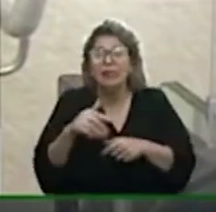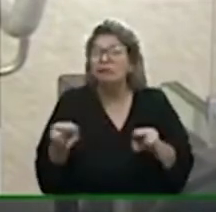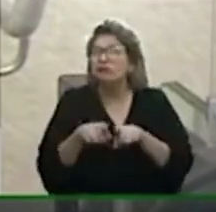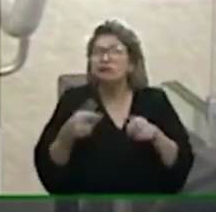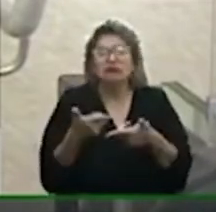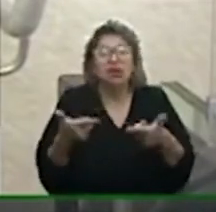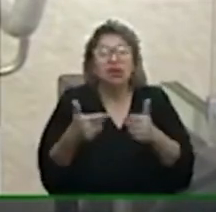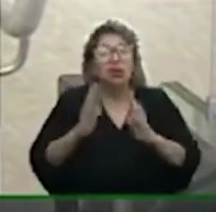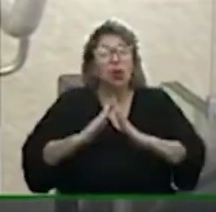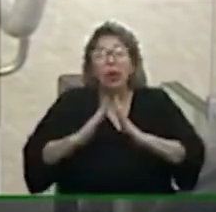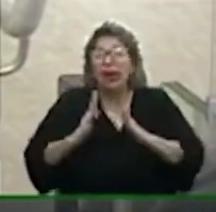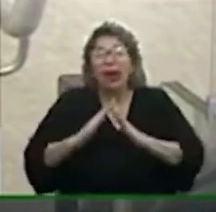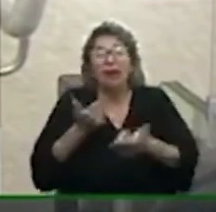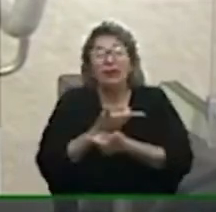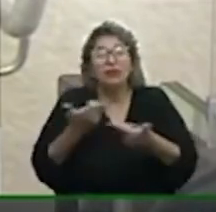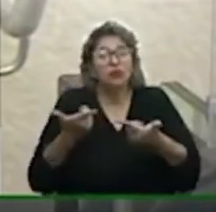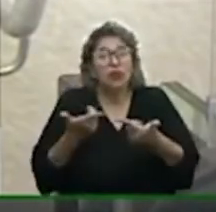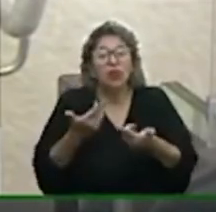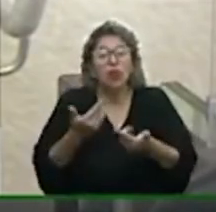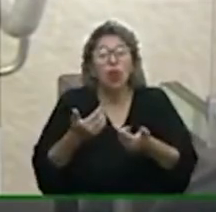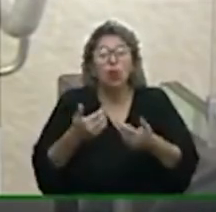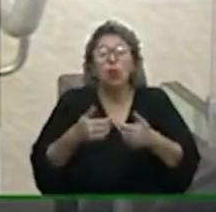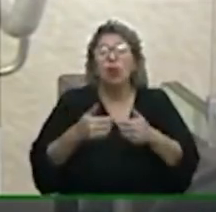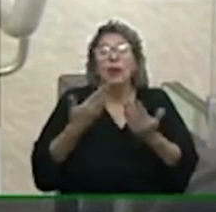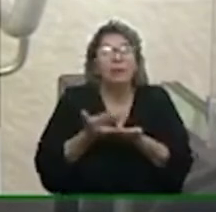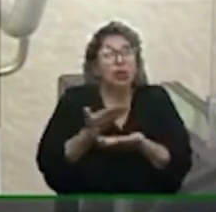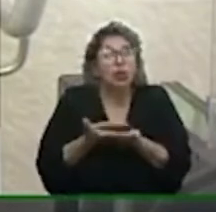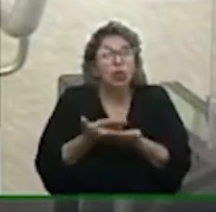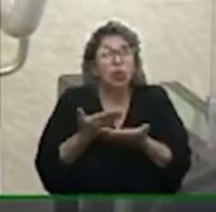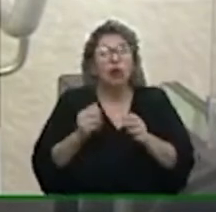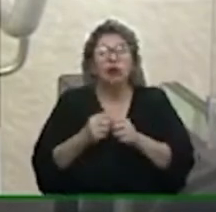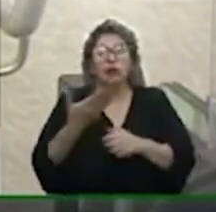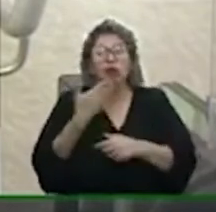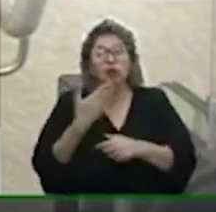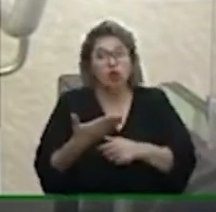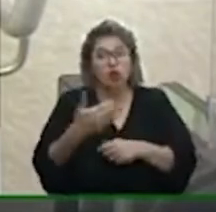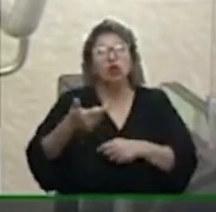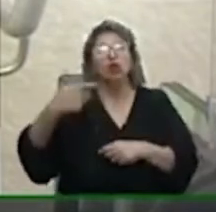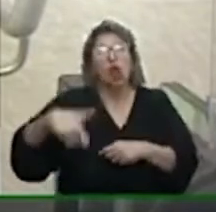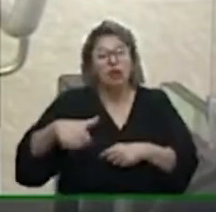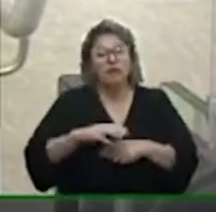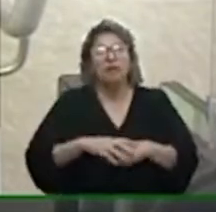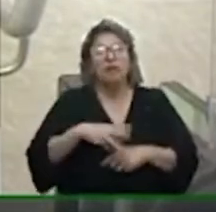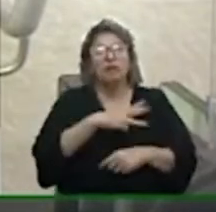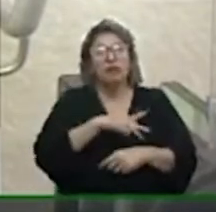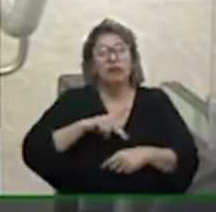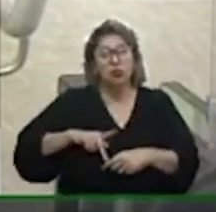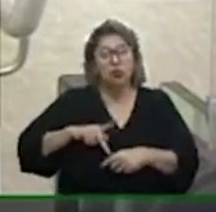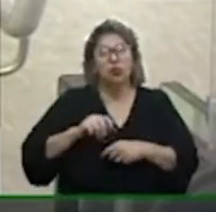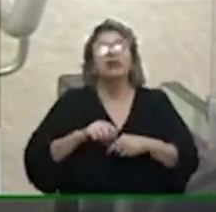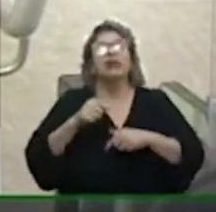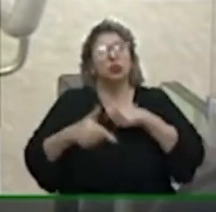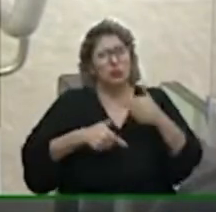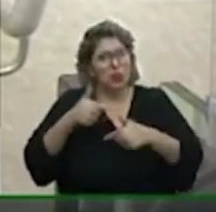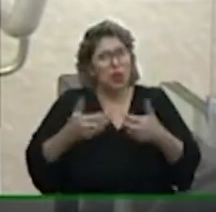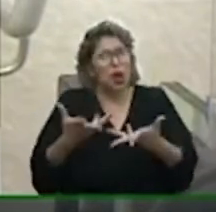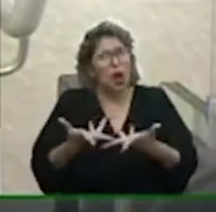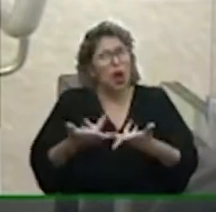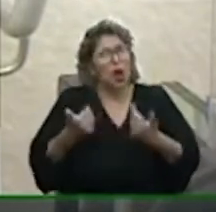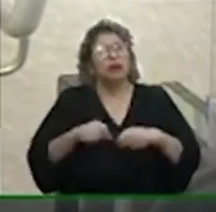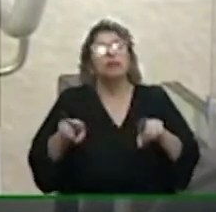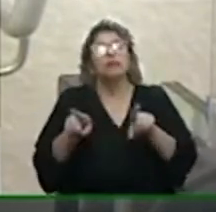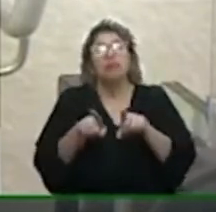crianças continuam em casa então Nós faremos mais um apelo ao Ministério Público Estadual que fez um excelente trabalho